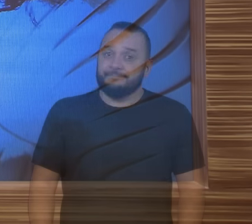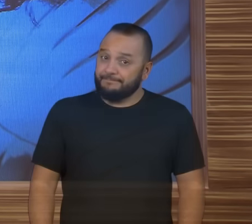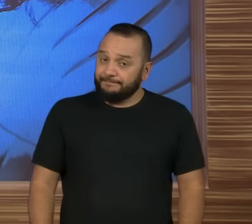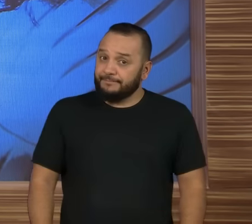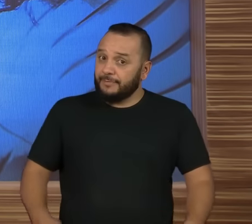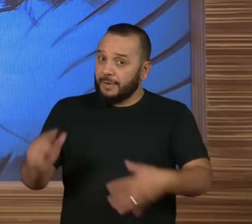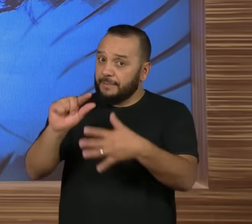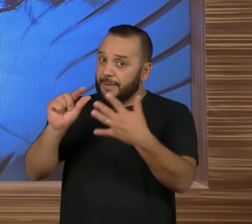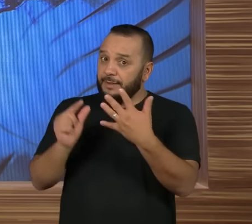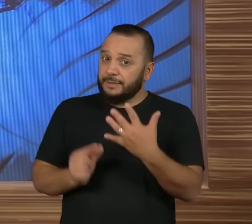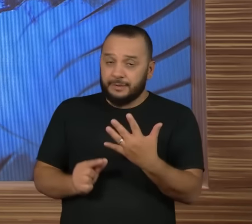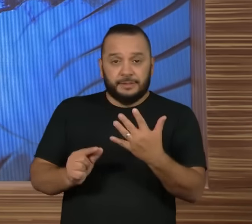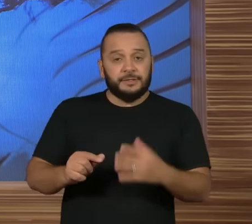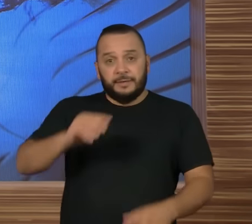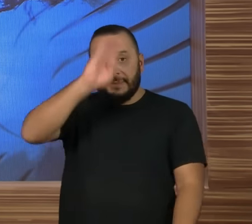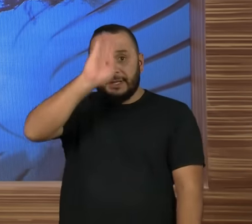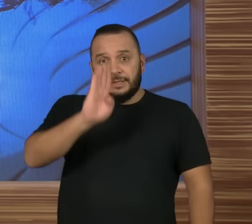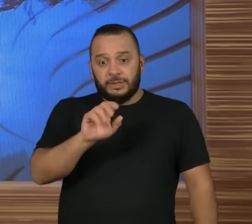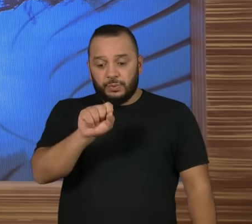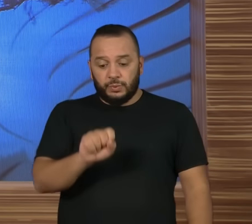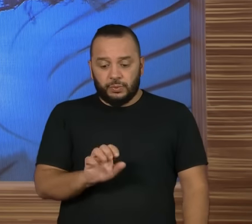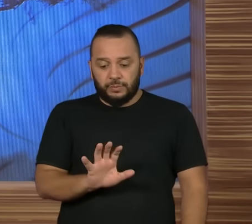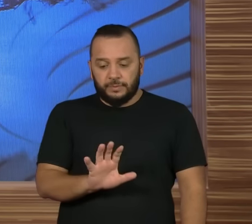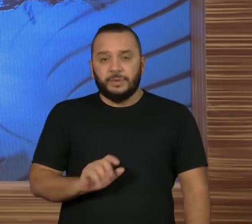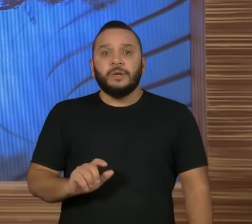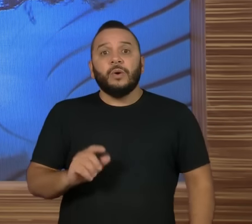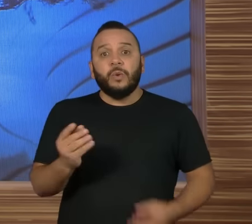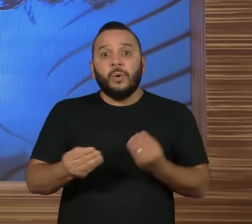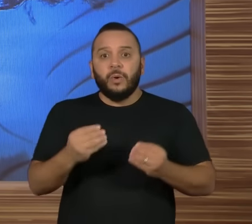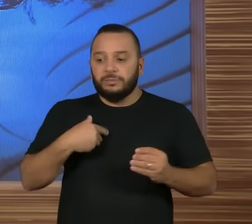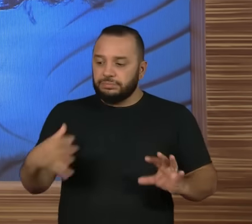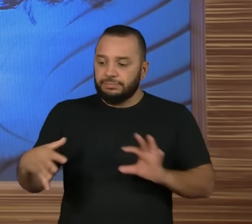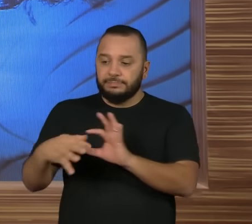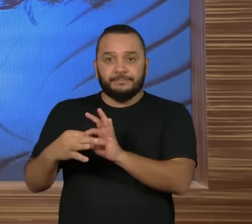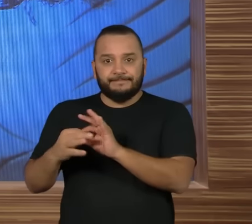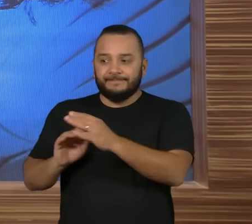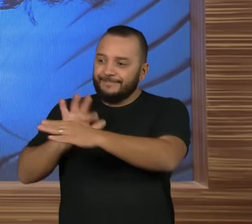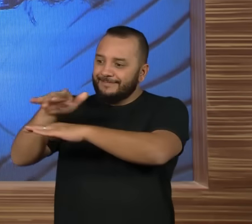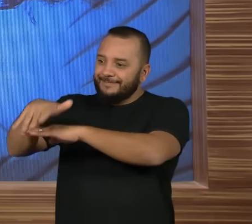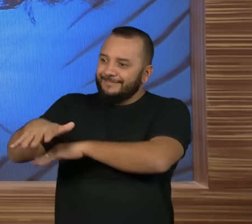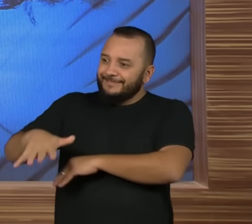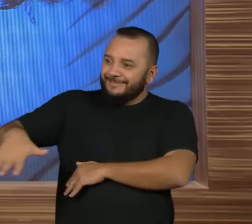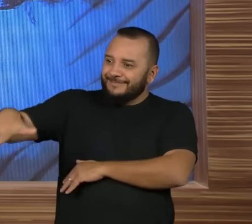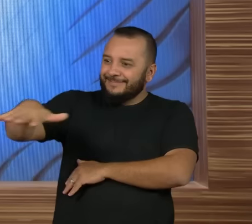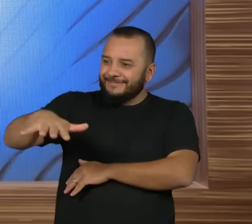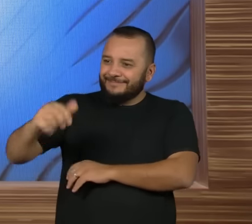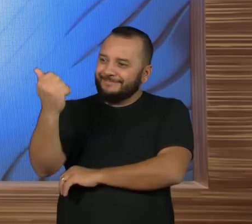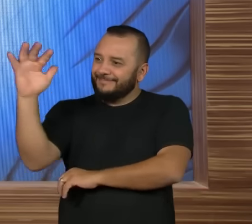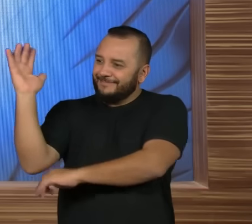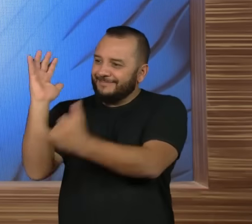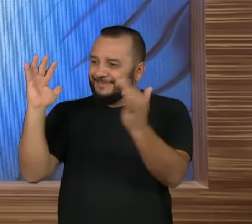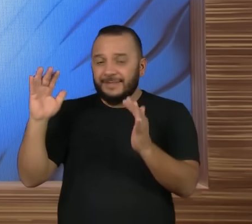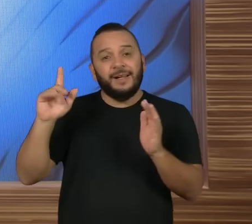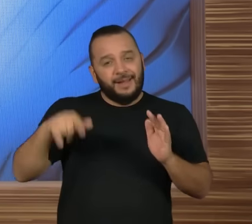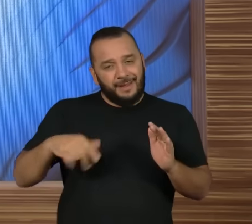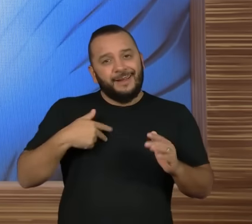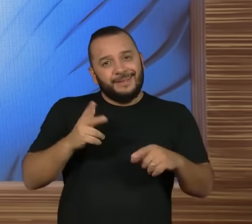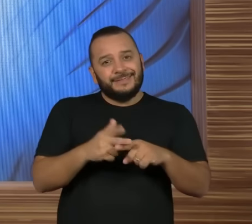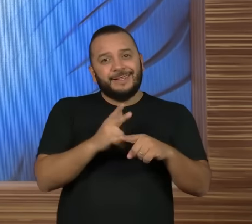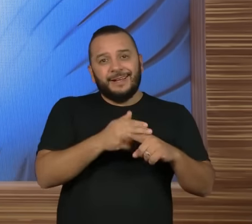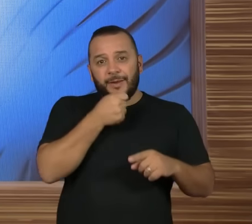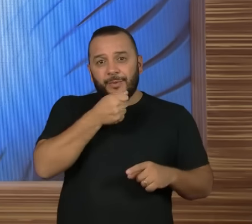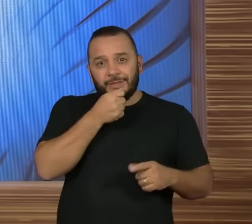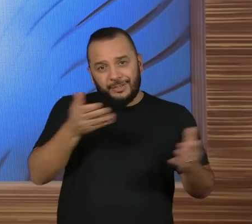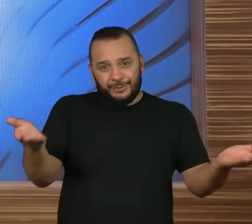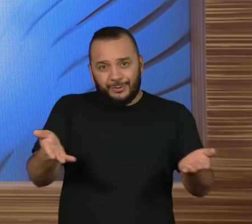Mata Atlântica no sul do Brasil, conexões com o Parque do Iguaçu, é a série de reportagens que começa hoje. A equipe